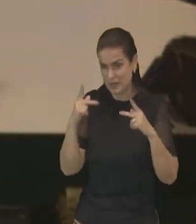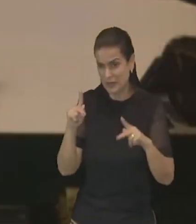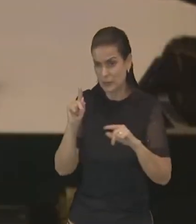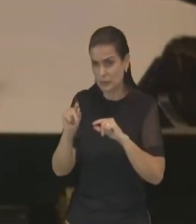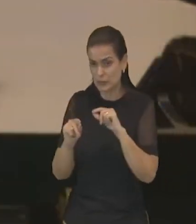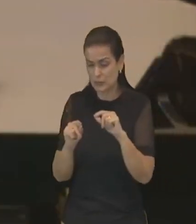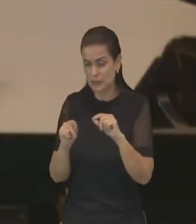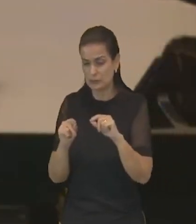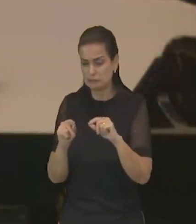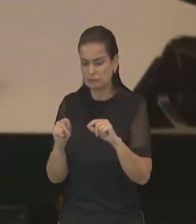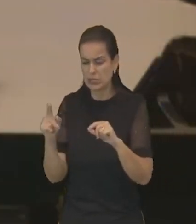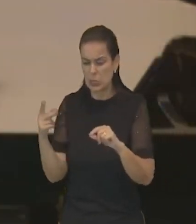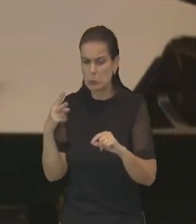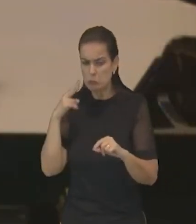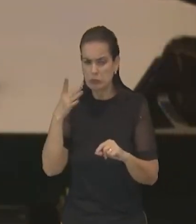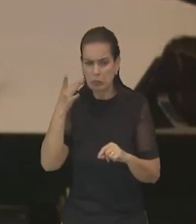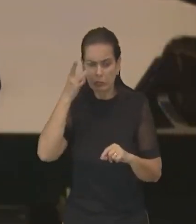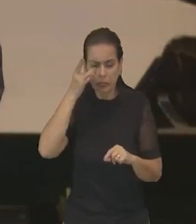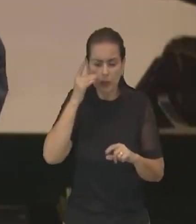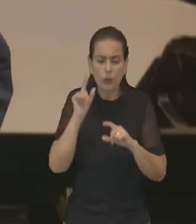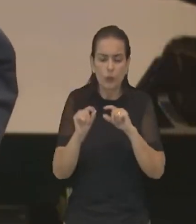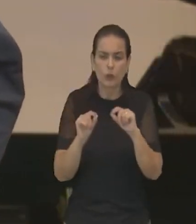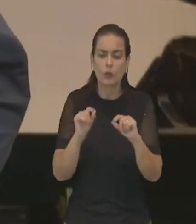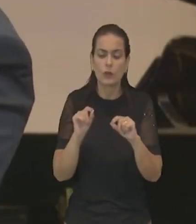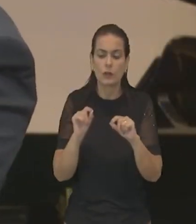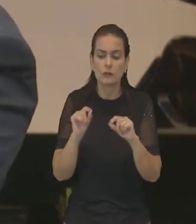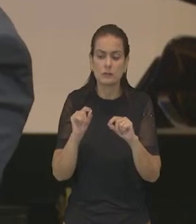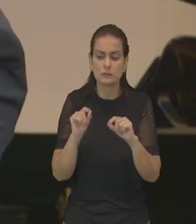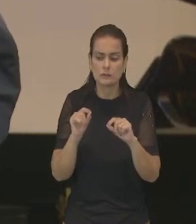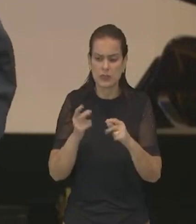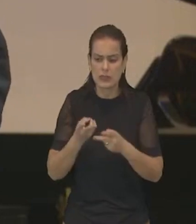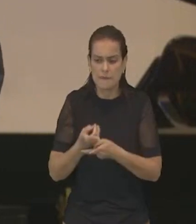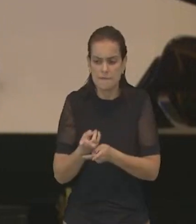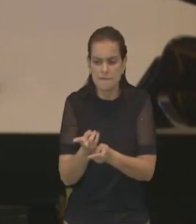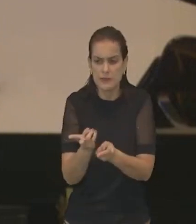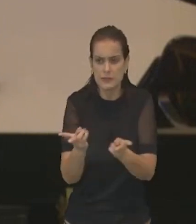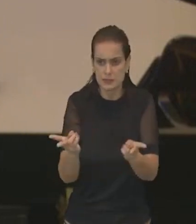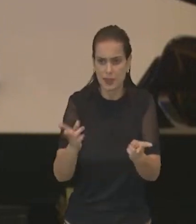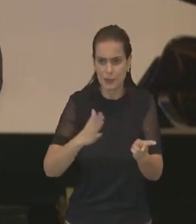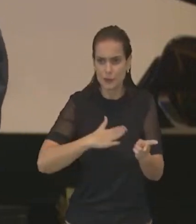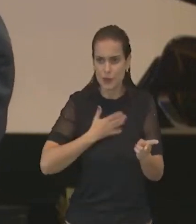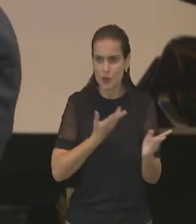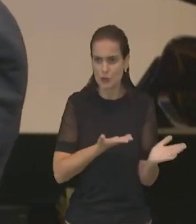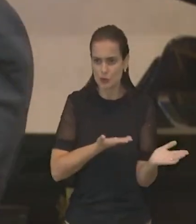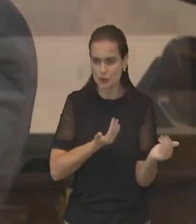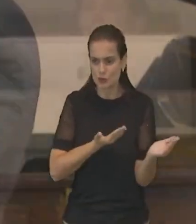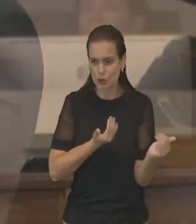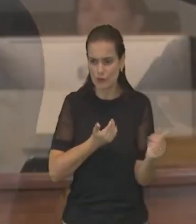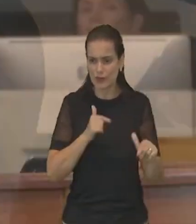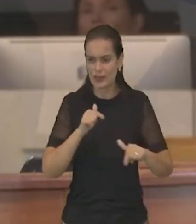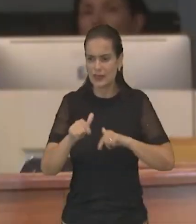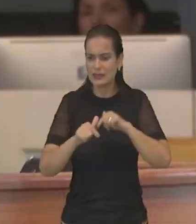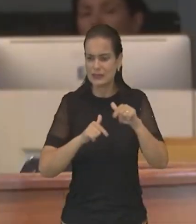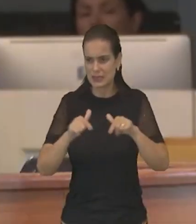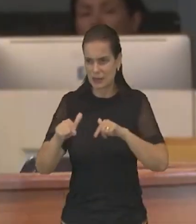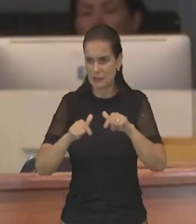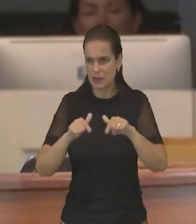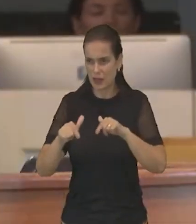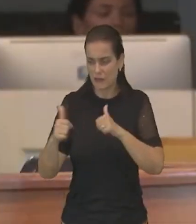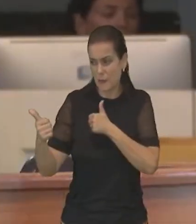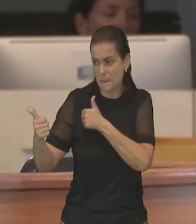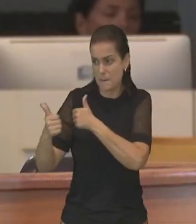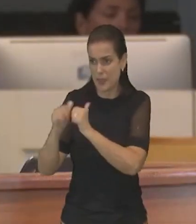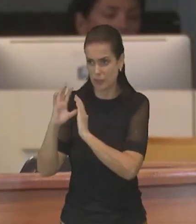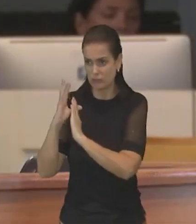nessa mensagem, quando ele disse o seguinte: eu fui fazer uma visita de surpresa para um jovem que trabalhava numa repartição próxima à